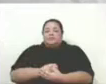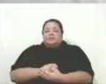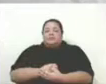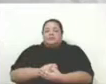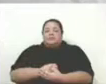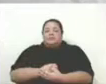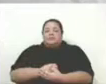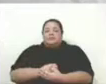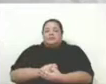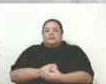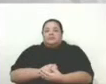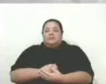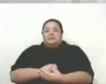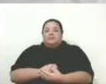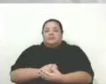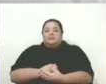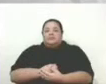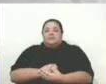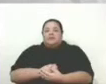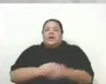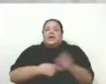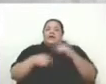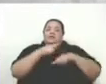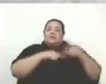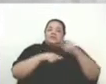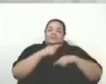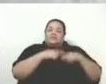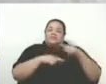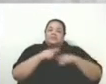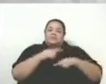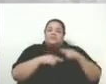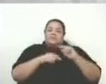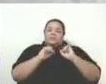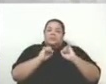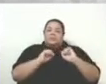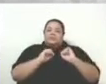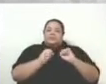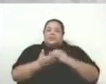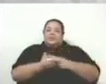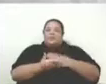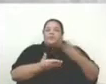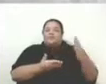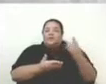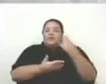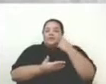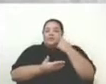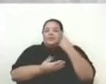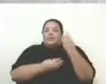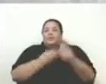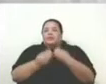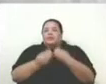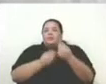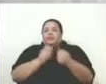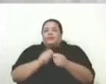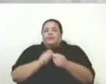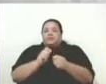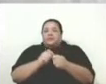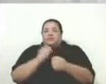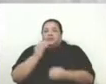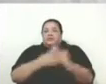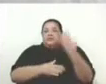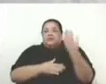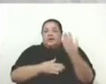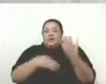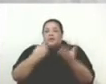que a administração possa, de fato, começar esse estudo para uma provável contratação.